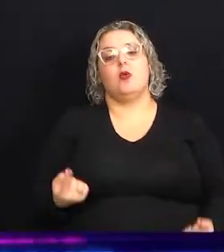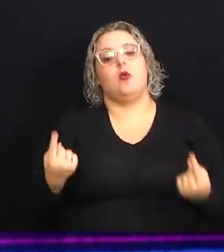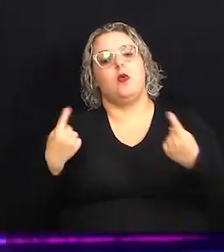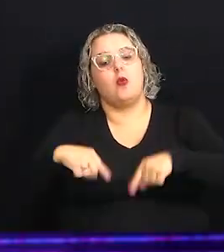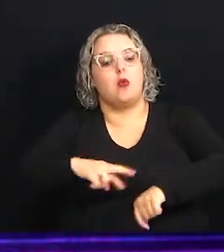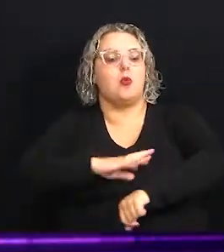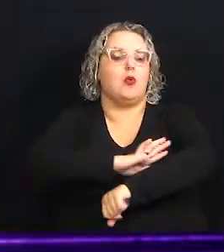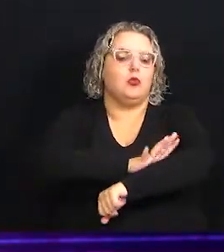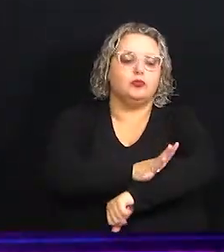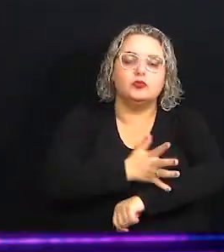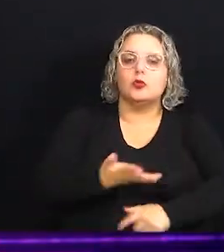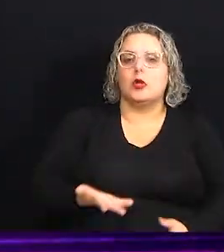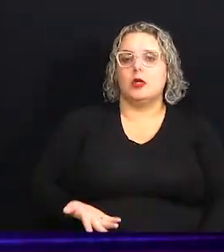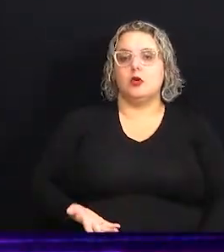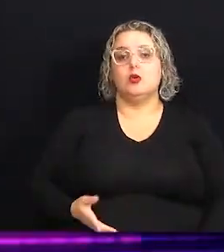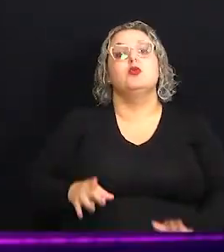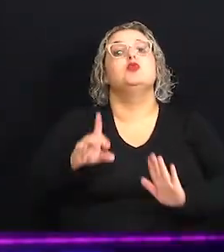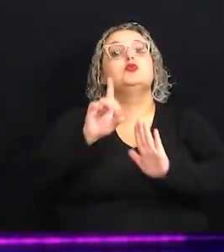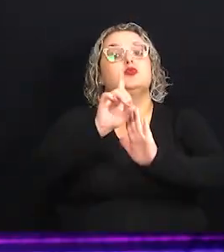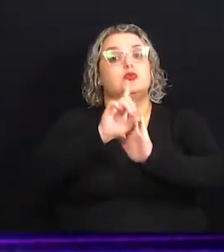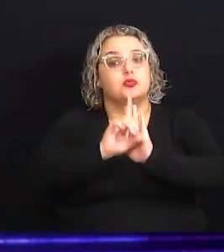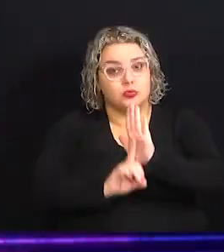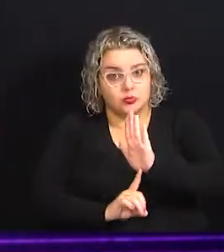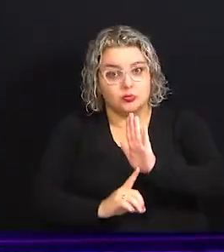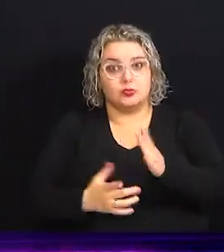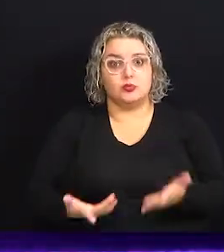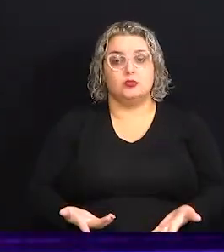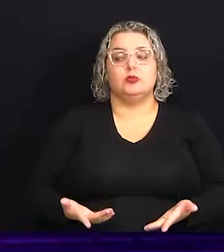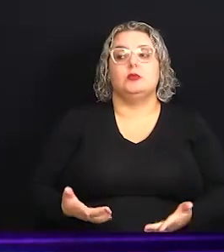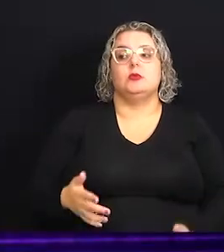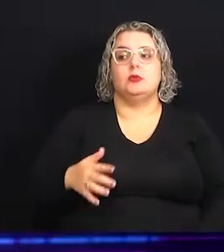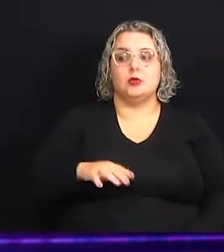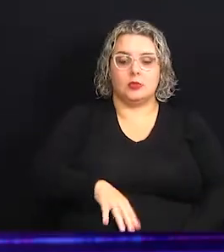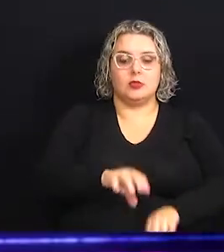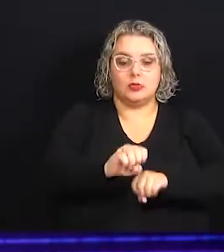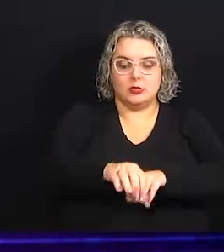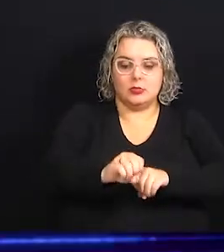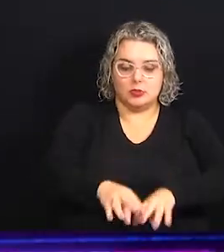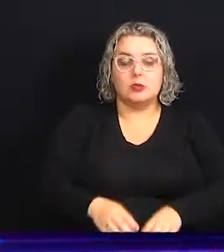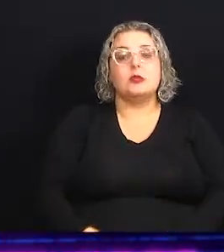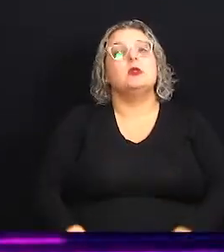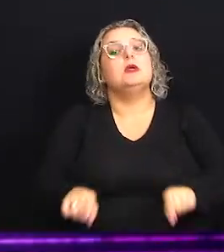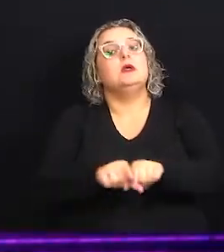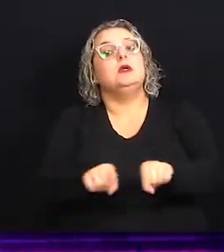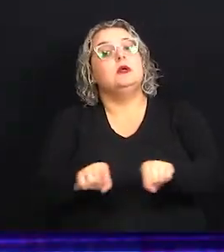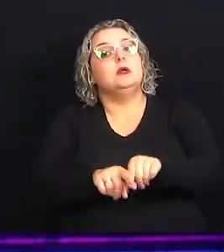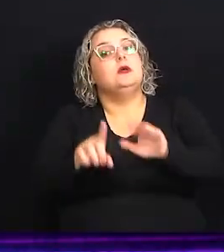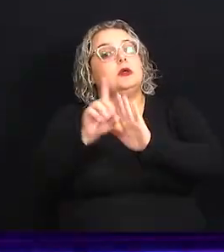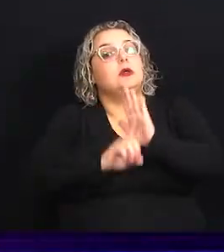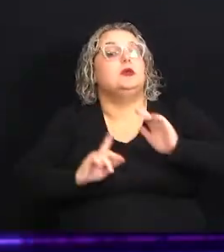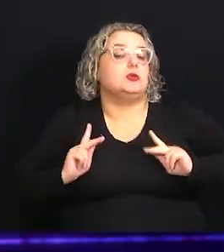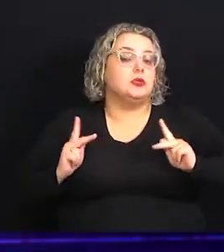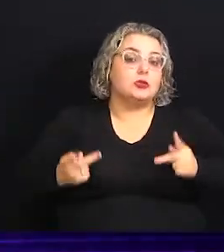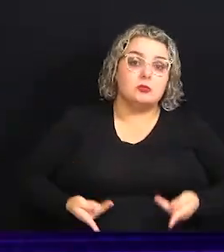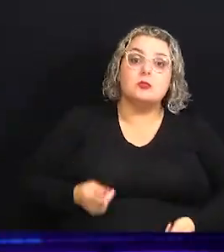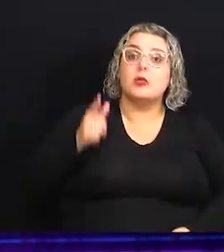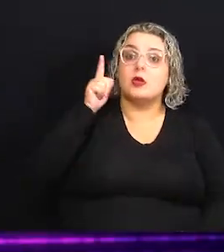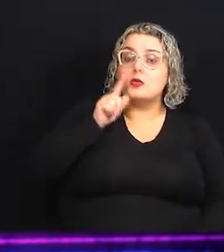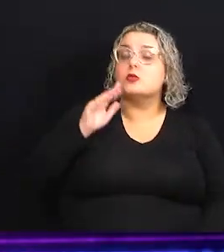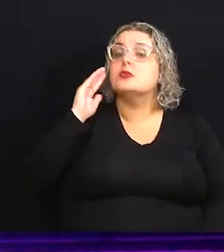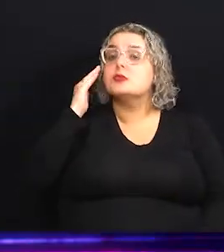antirracista, dos direitos da educação em e para os direitos humanos, para que ela